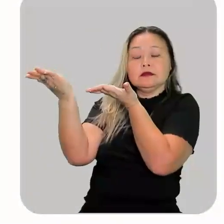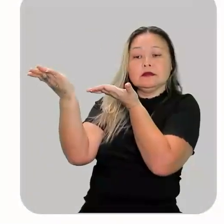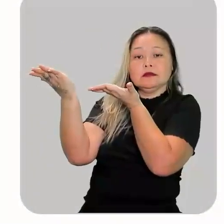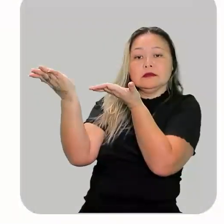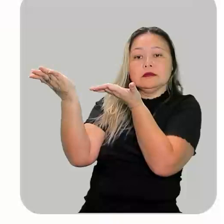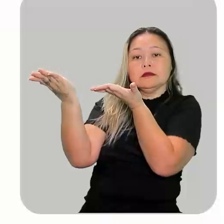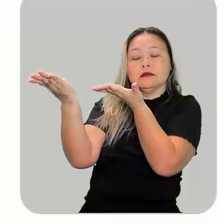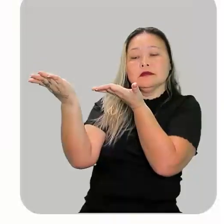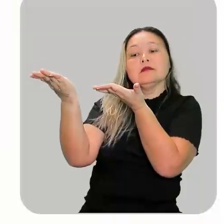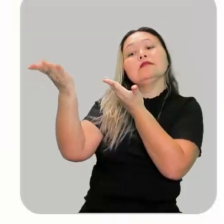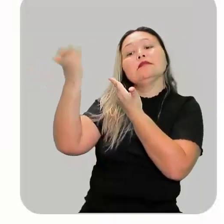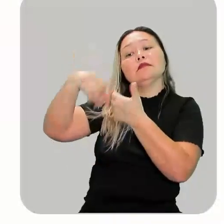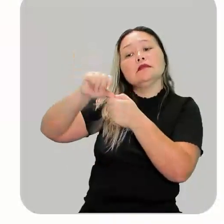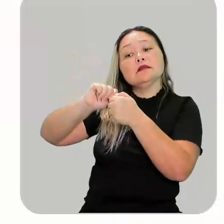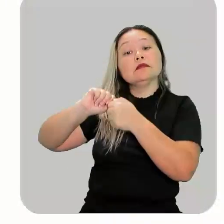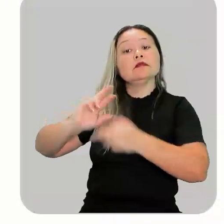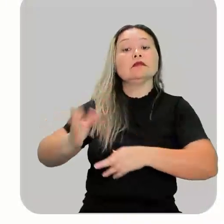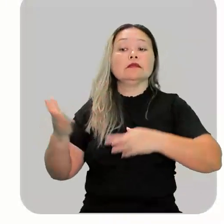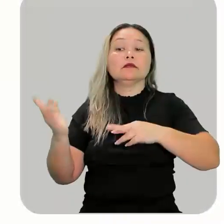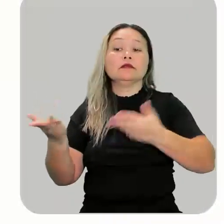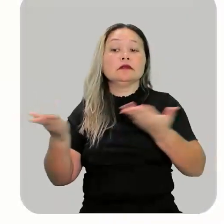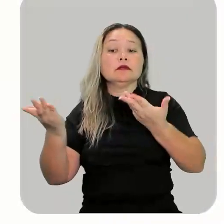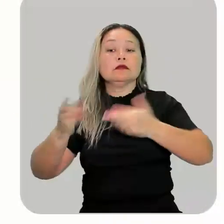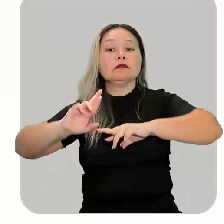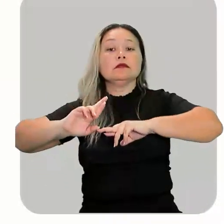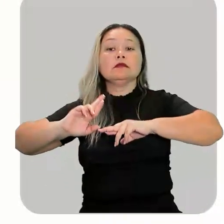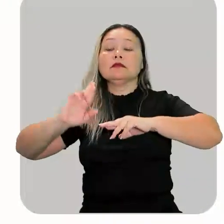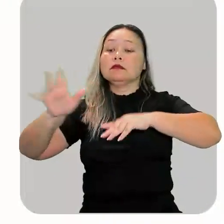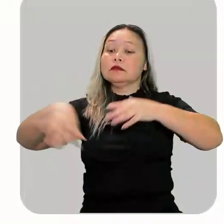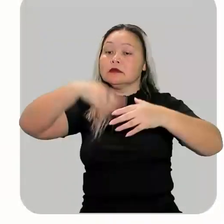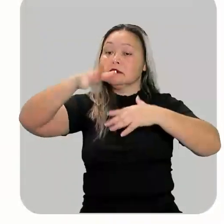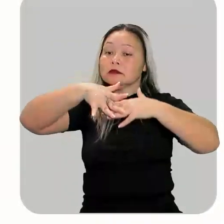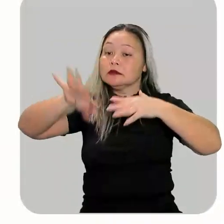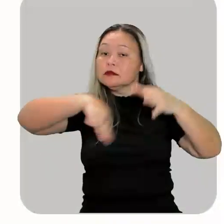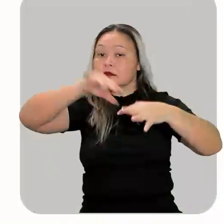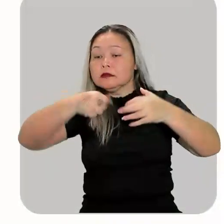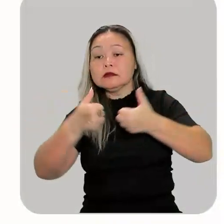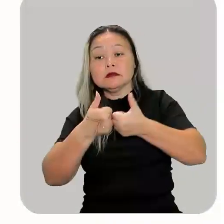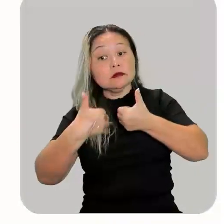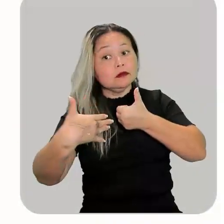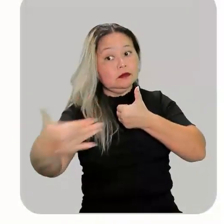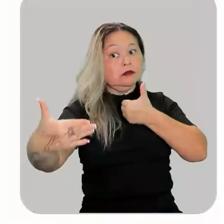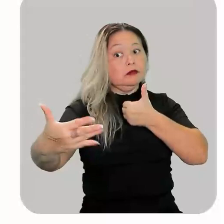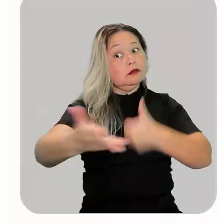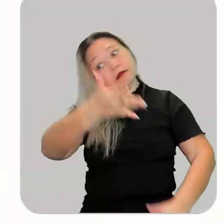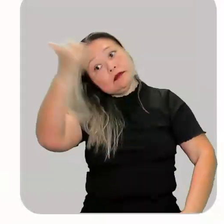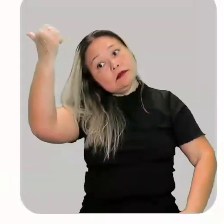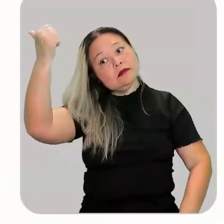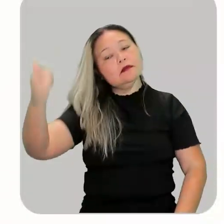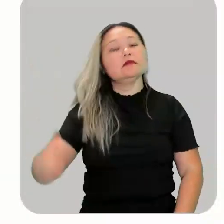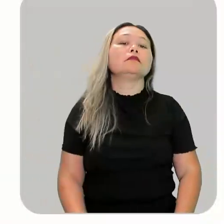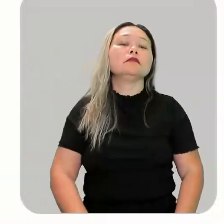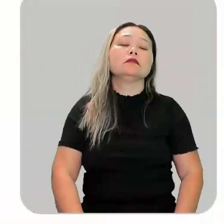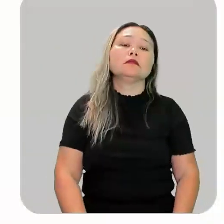mais um Super Enem ativar, só que agora matemáticos ativar. Vamos lá.